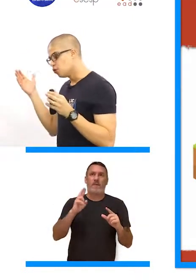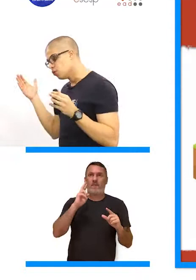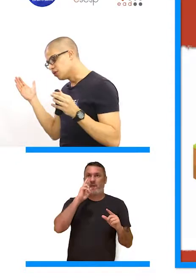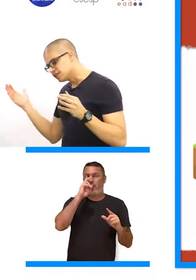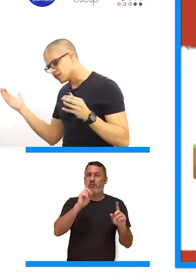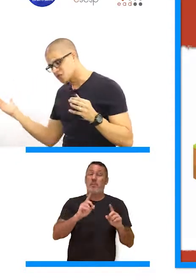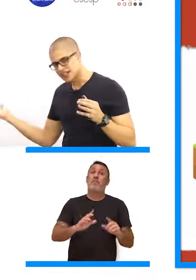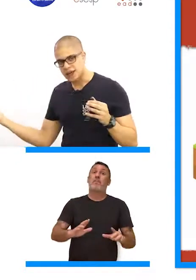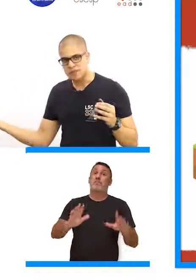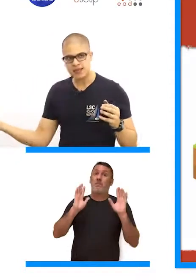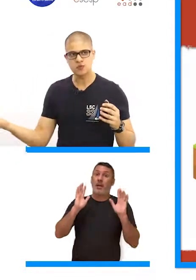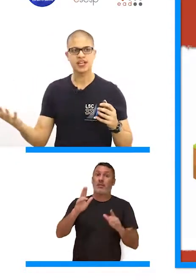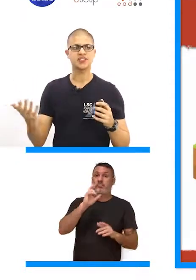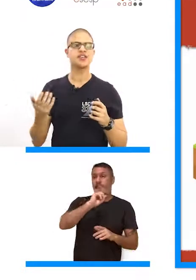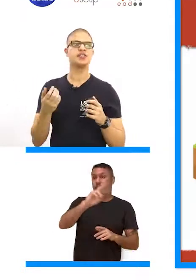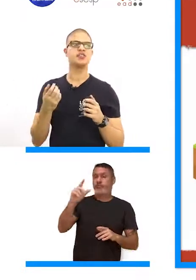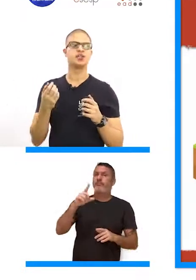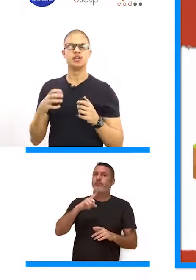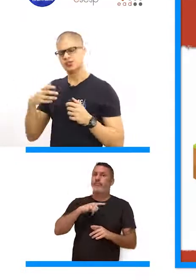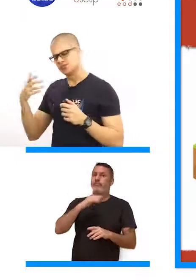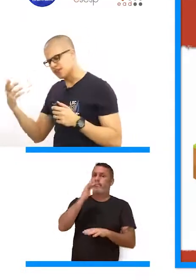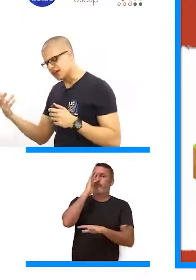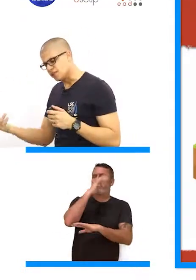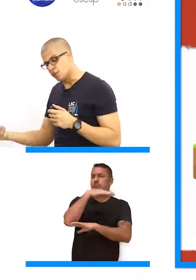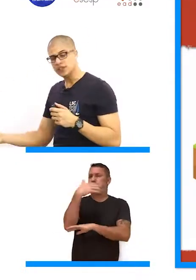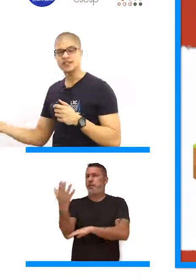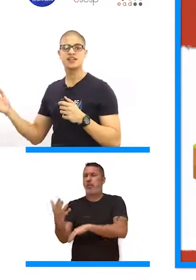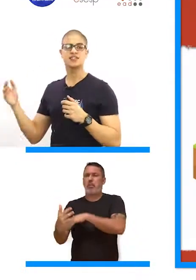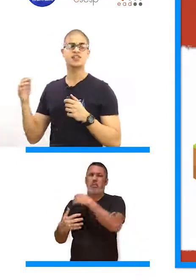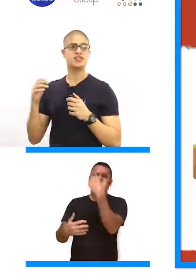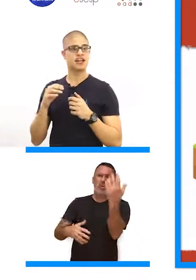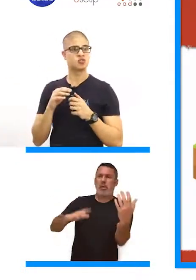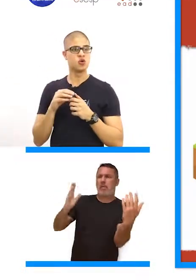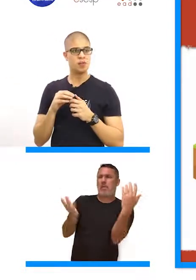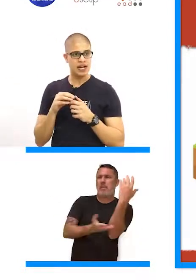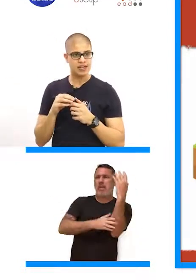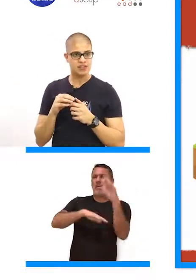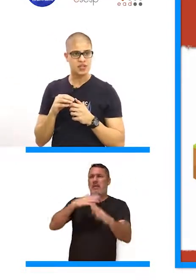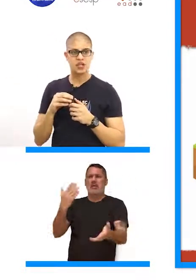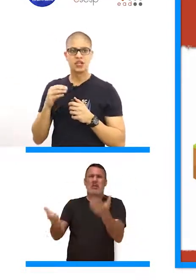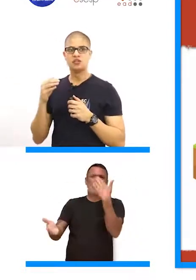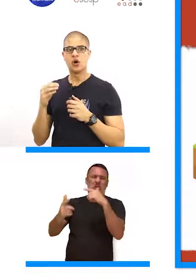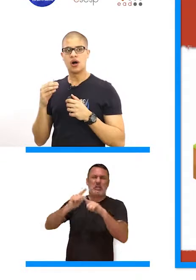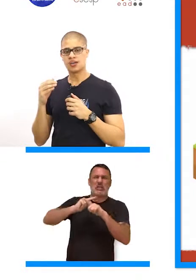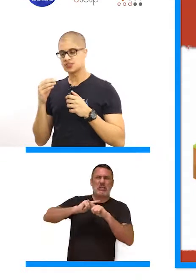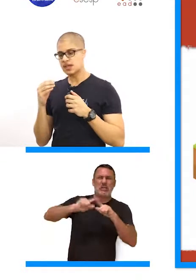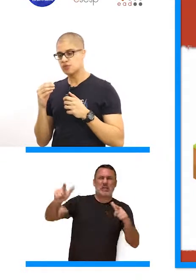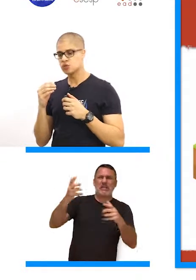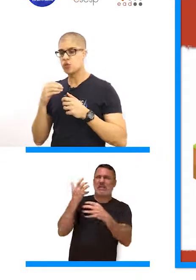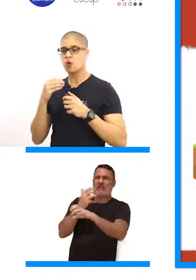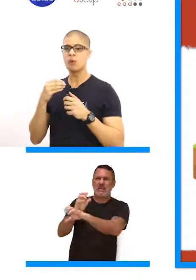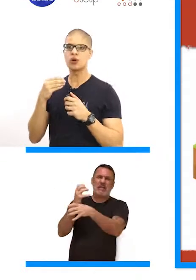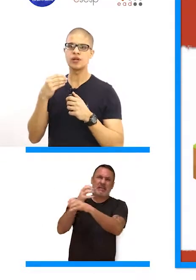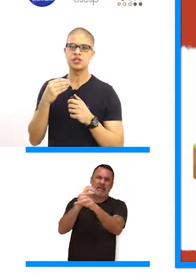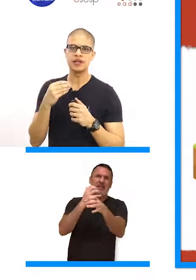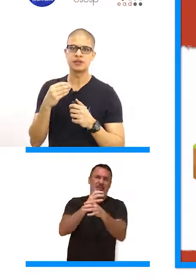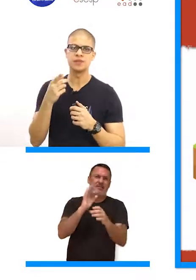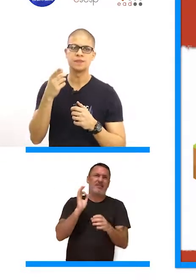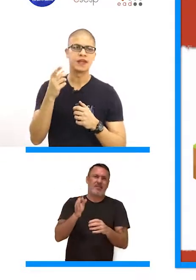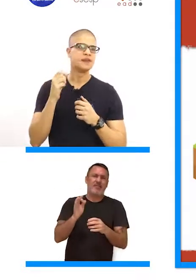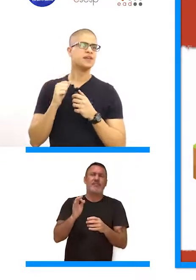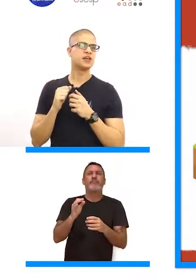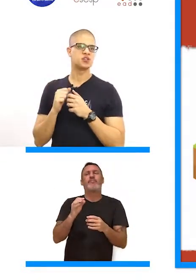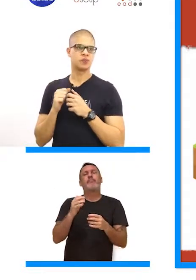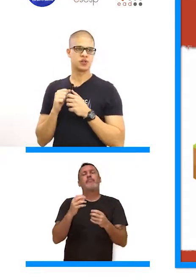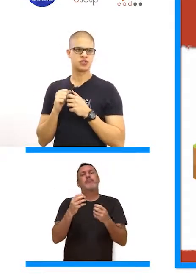com o desmatamento crescente em muitas dessas áreas urbanas, nós temos o